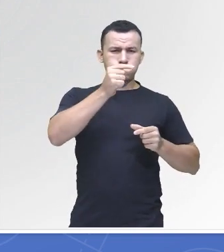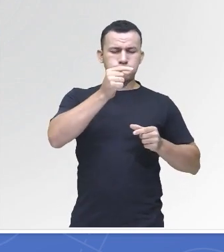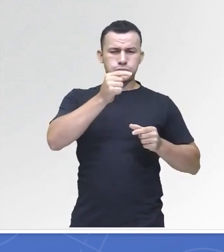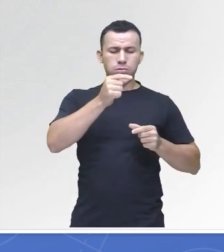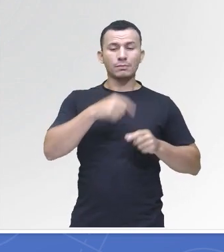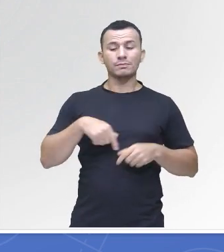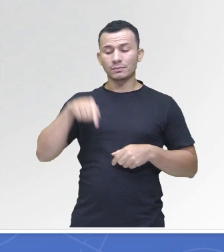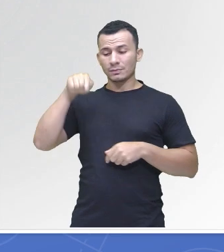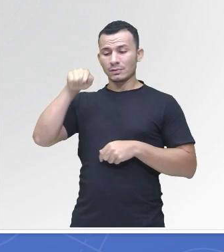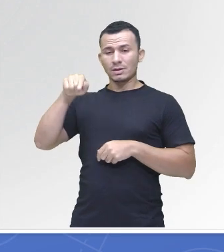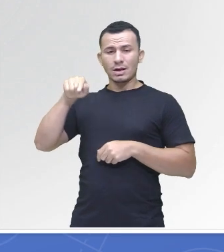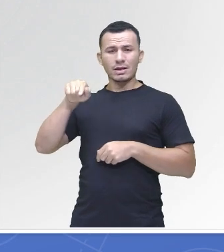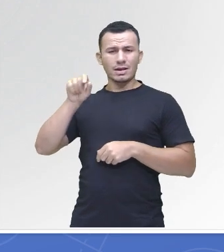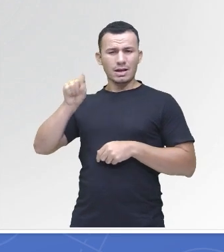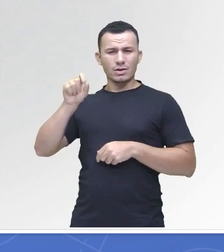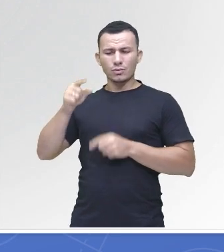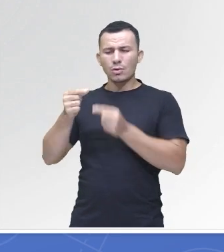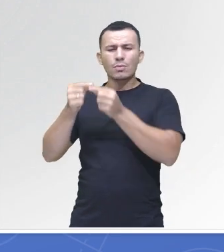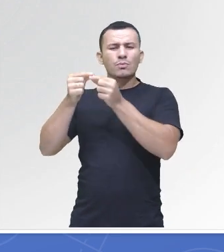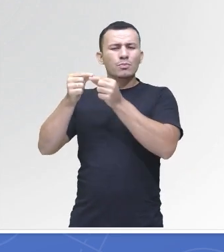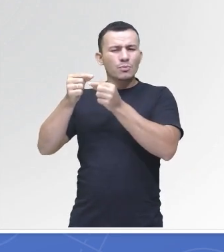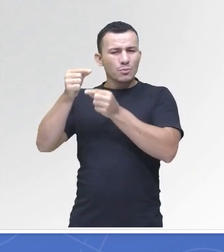evitar o retorno desse sangue.